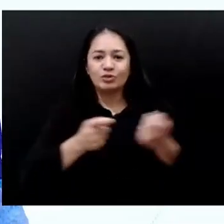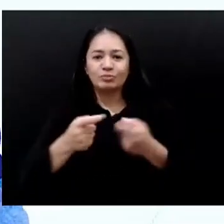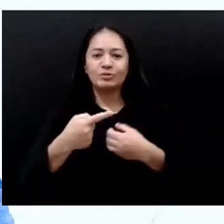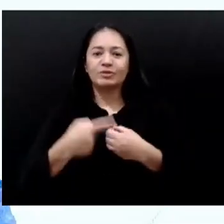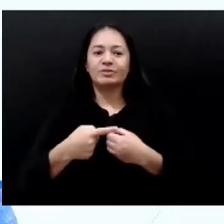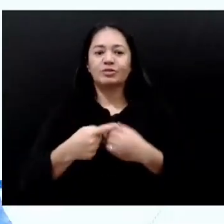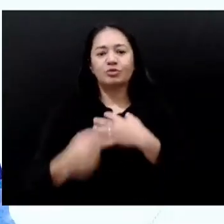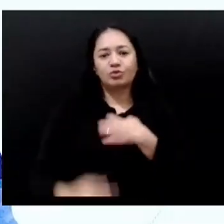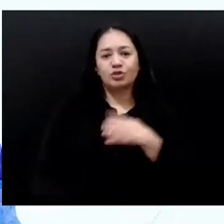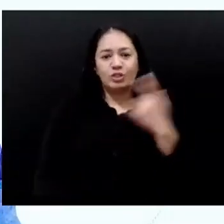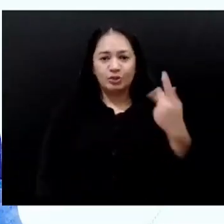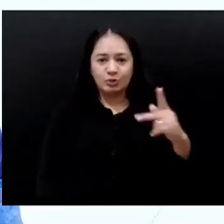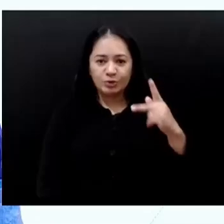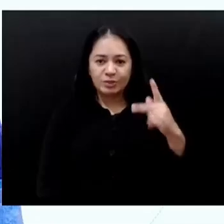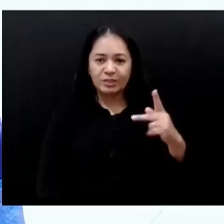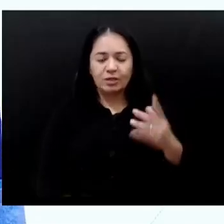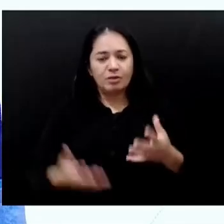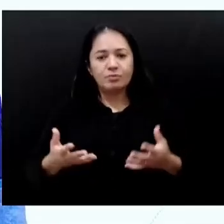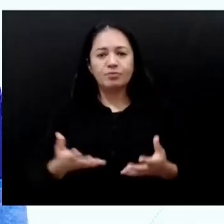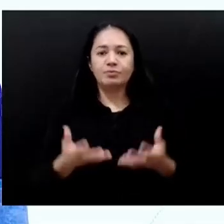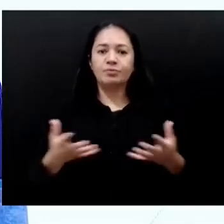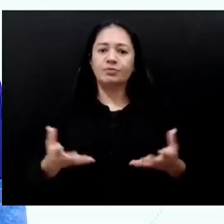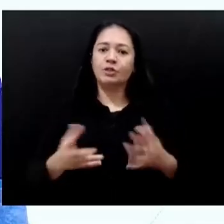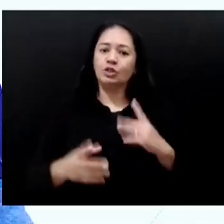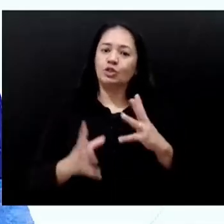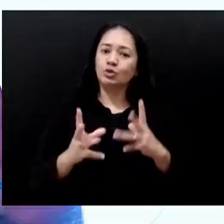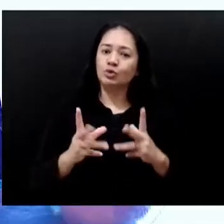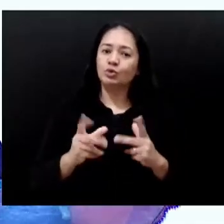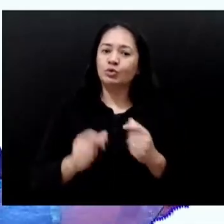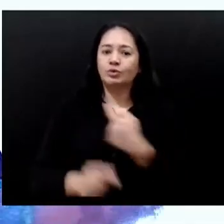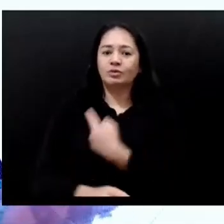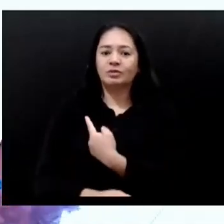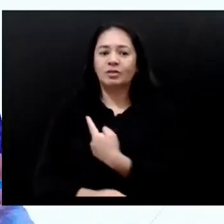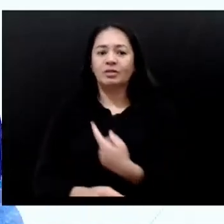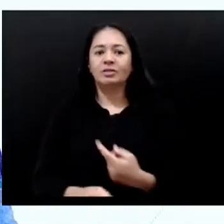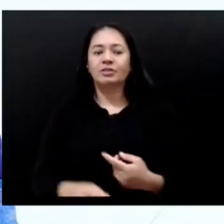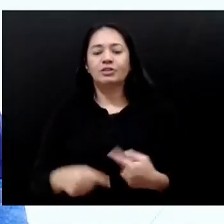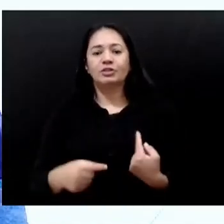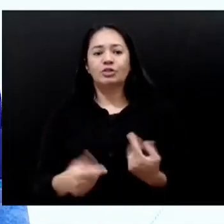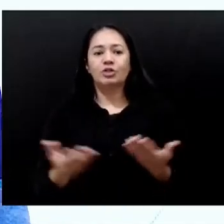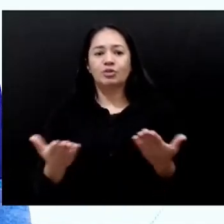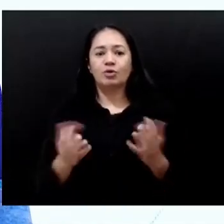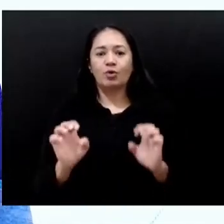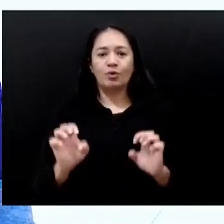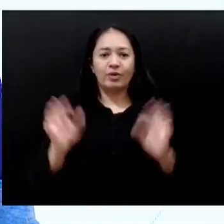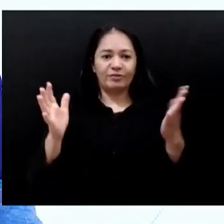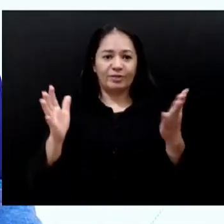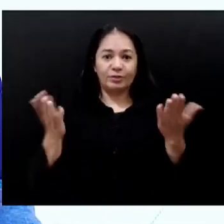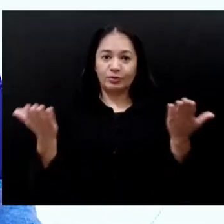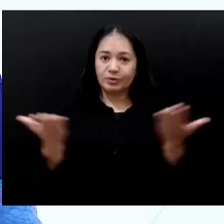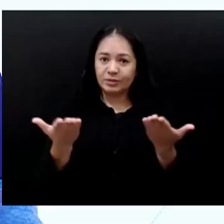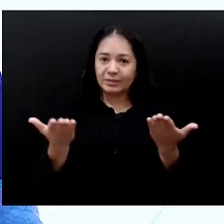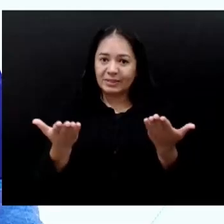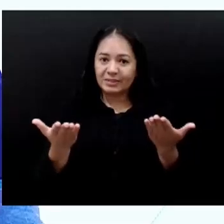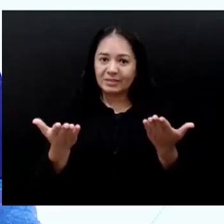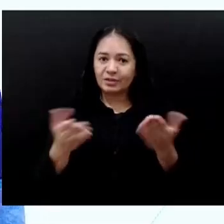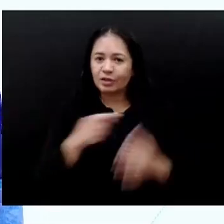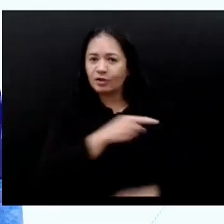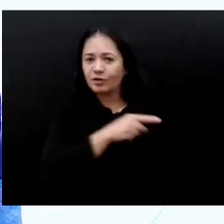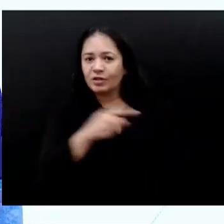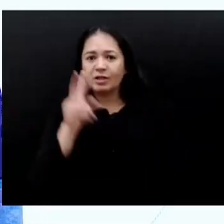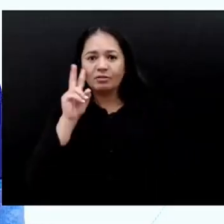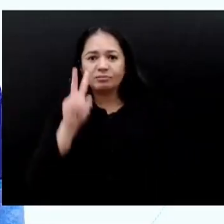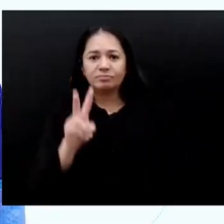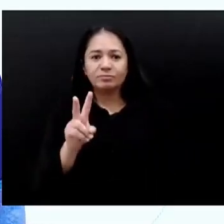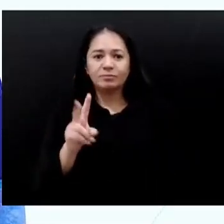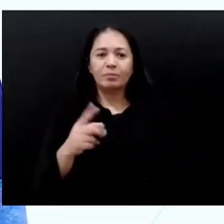comanda, incentivando todos nós. E não à toa a gente faz um evento como esse aqui que vocês estão vendo, porque, de